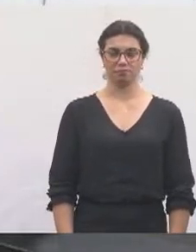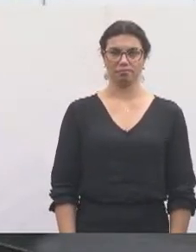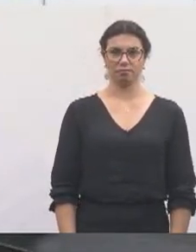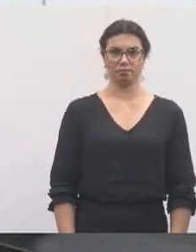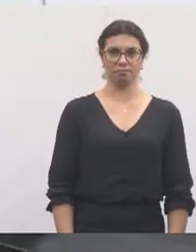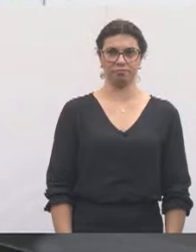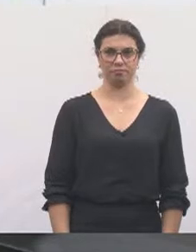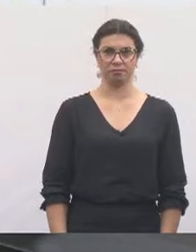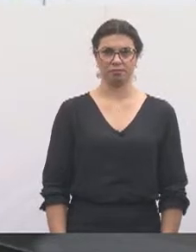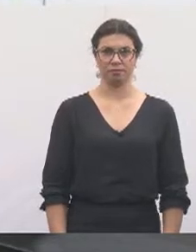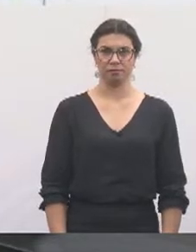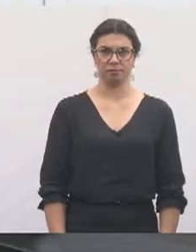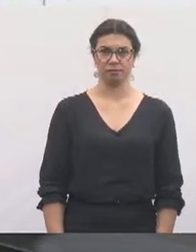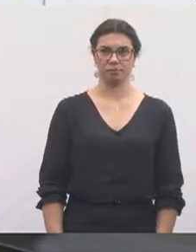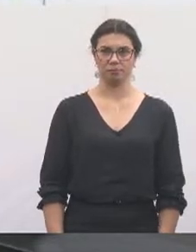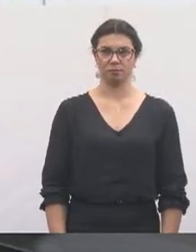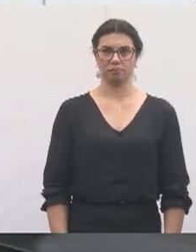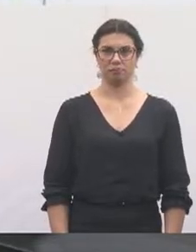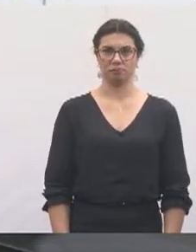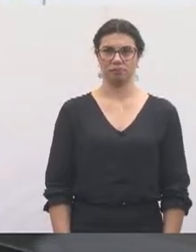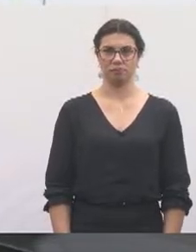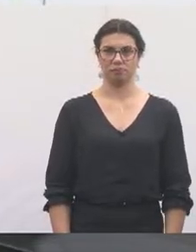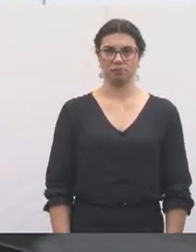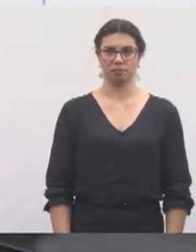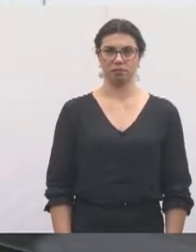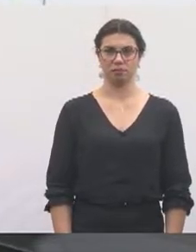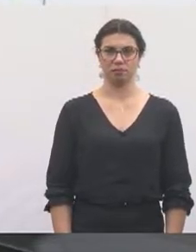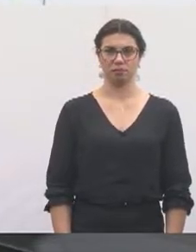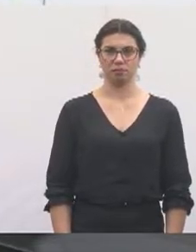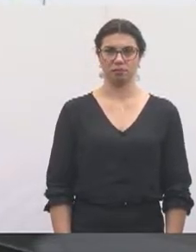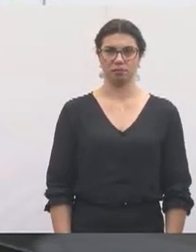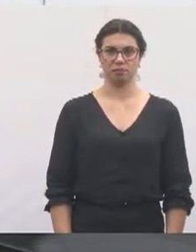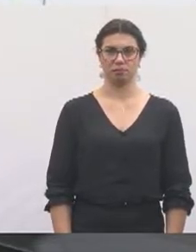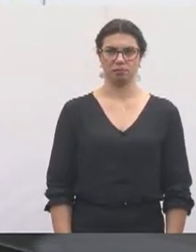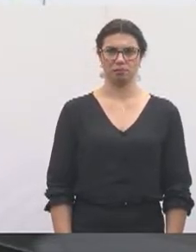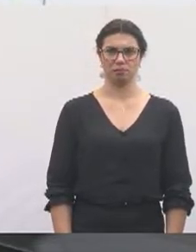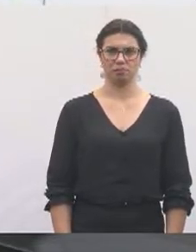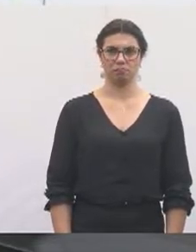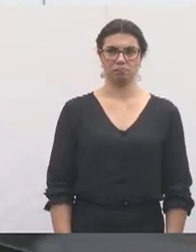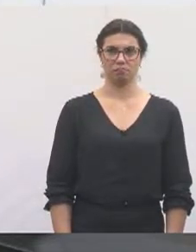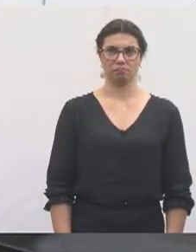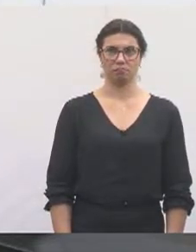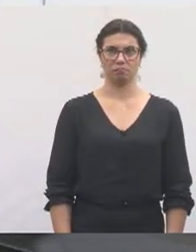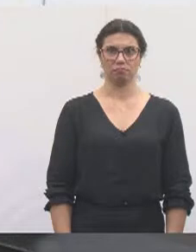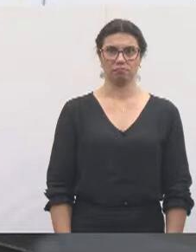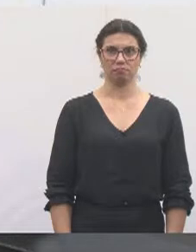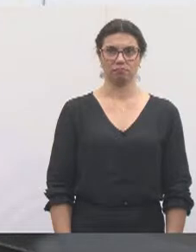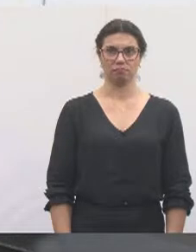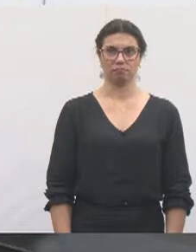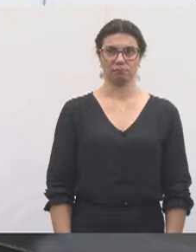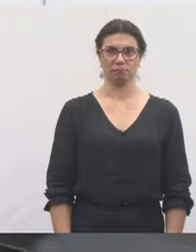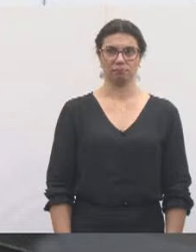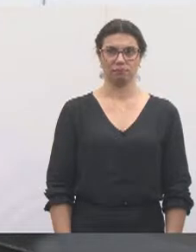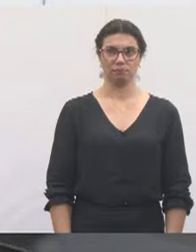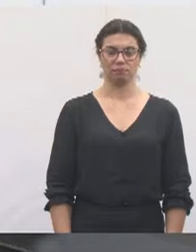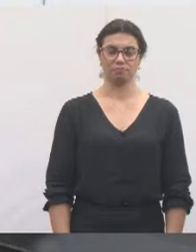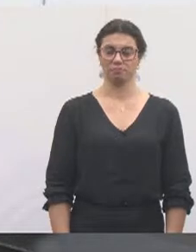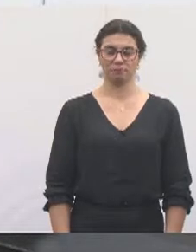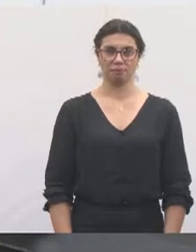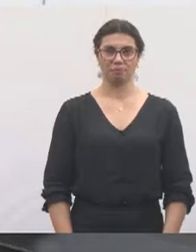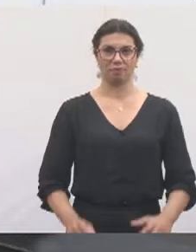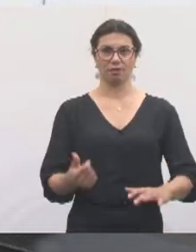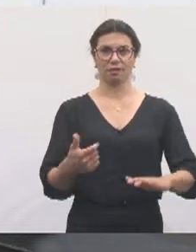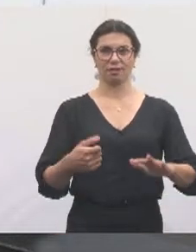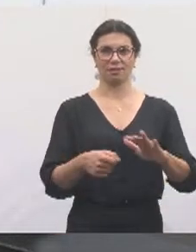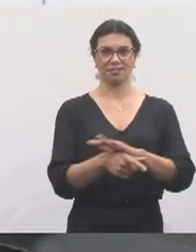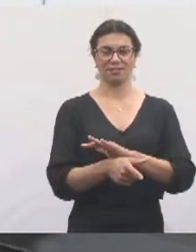aí tá dando para escutar mas quem tem que escutar é o público Doutor vocês aqui é prestar atenção e escuta investimento na área de